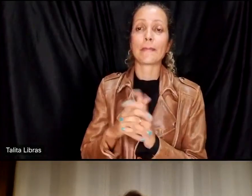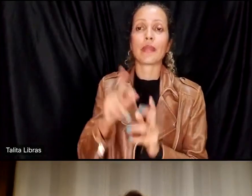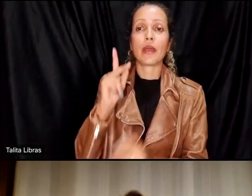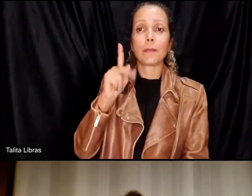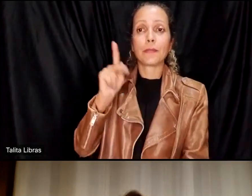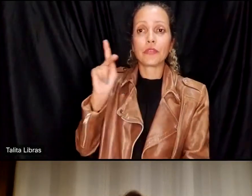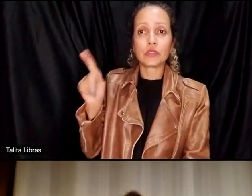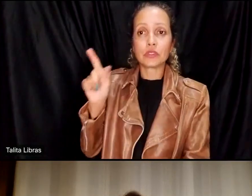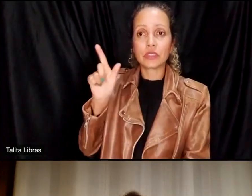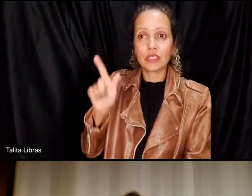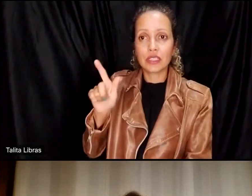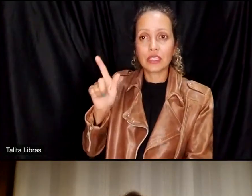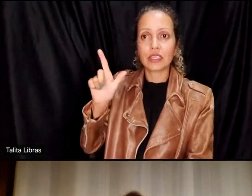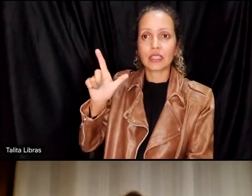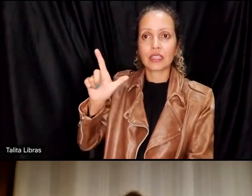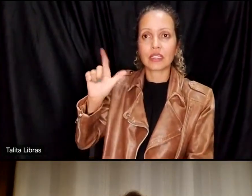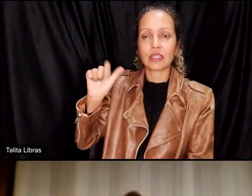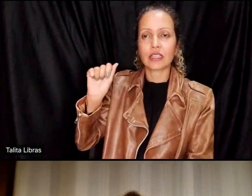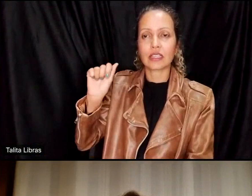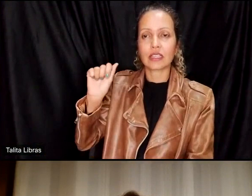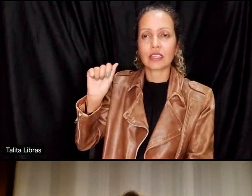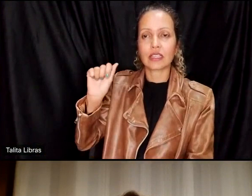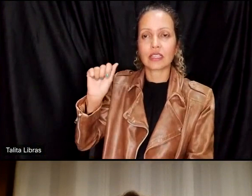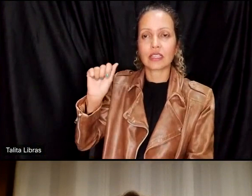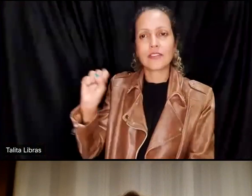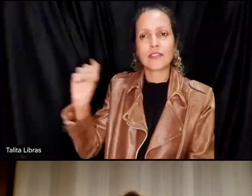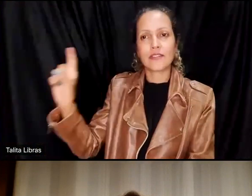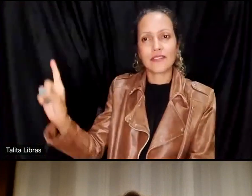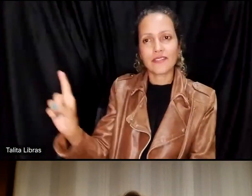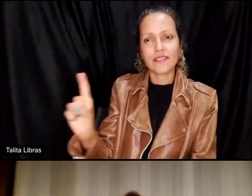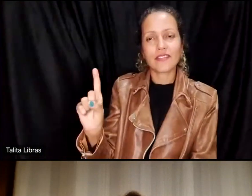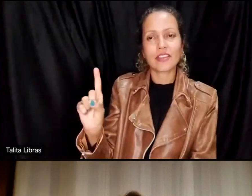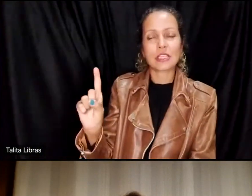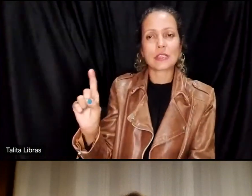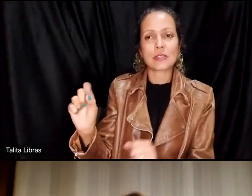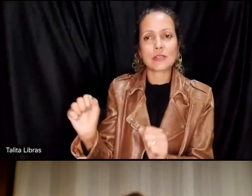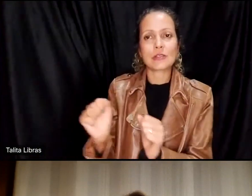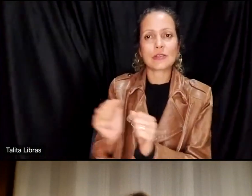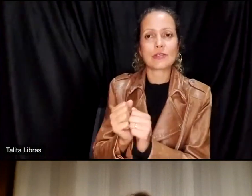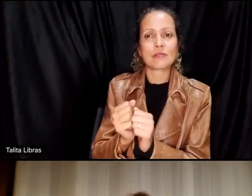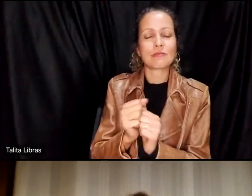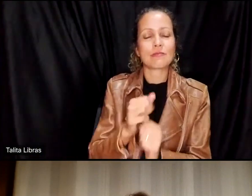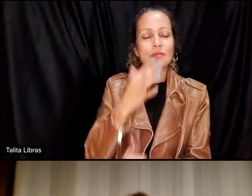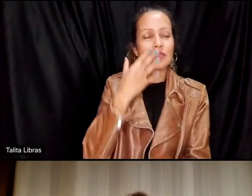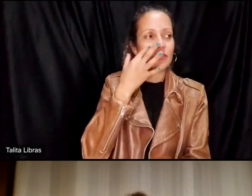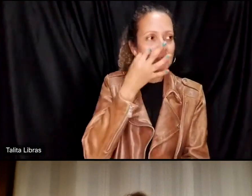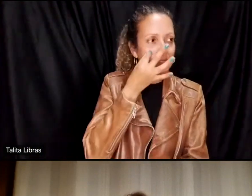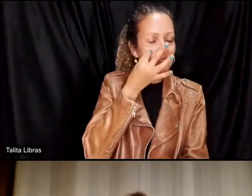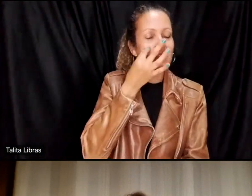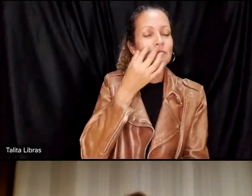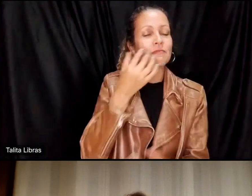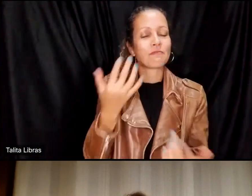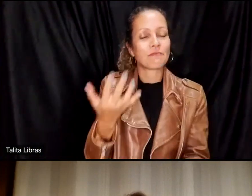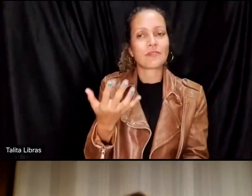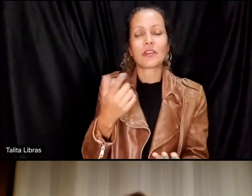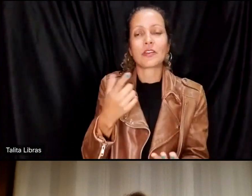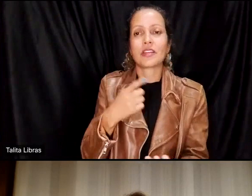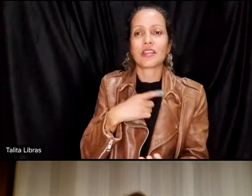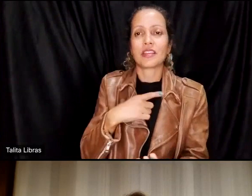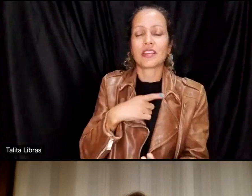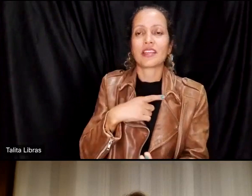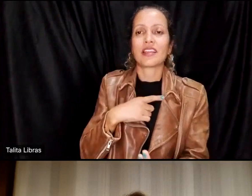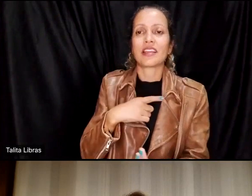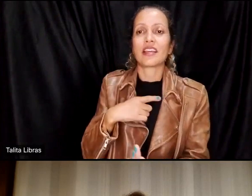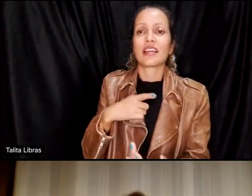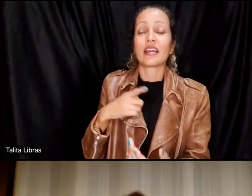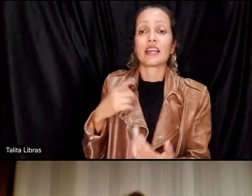pra minha banca, então já foi um marco pra mim também, né, além de eu, ela está presente, e a